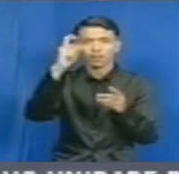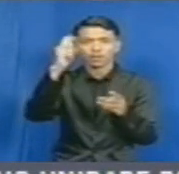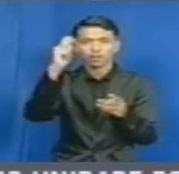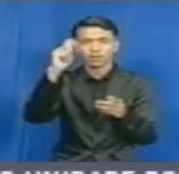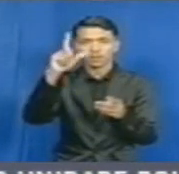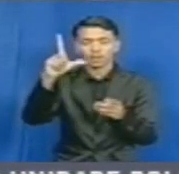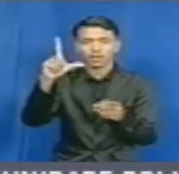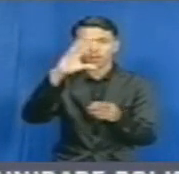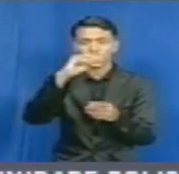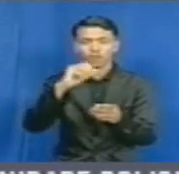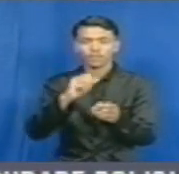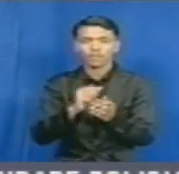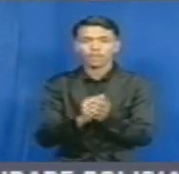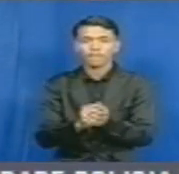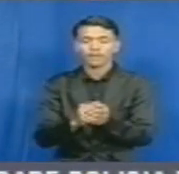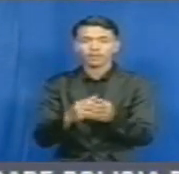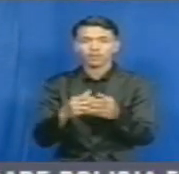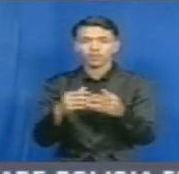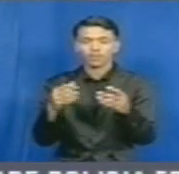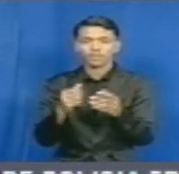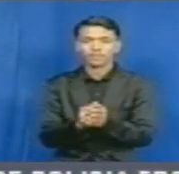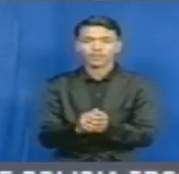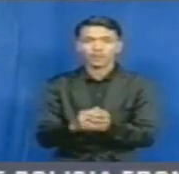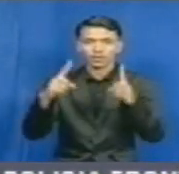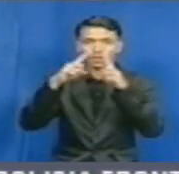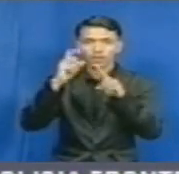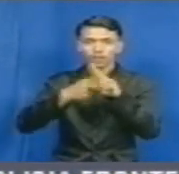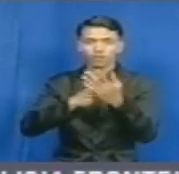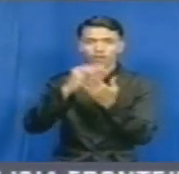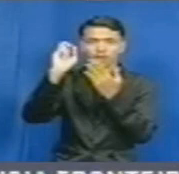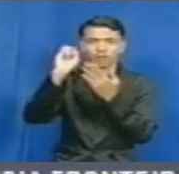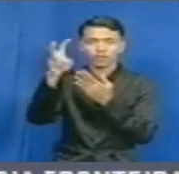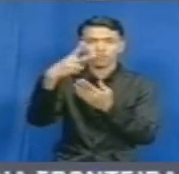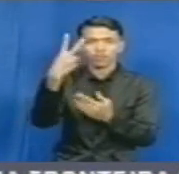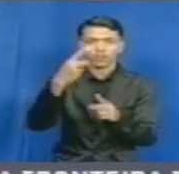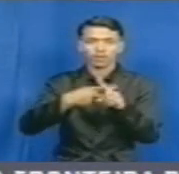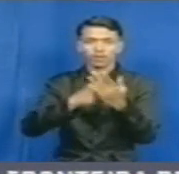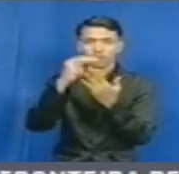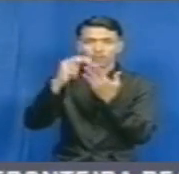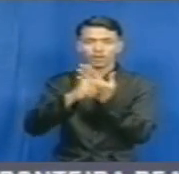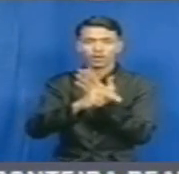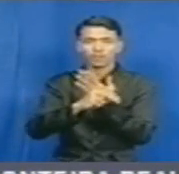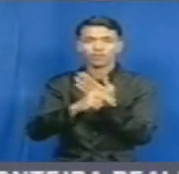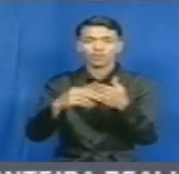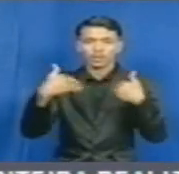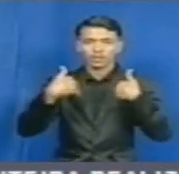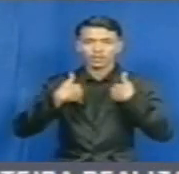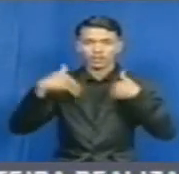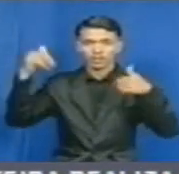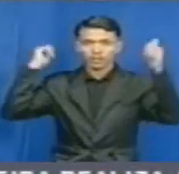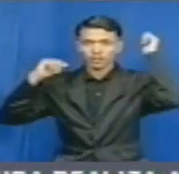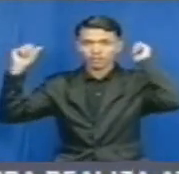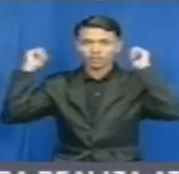después Maito e até 12 de novembro e a dia 9 de novembro. Atividades sociocultural, esportivas, né, bem, que